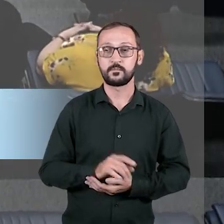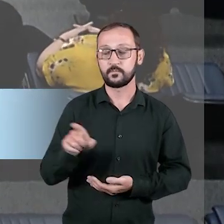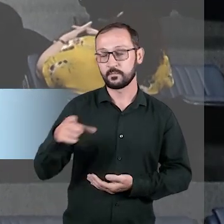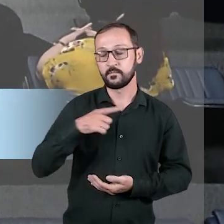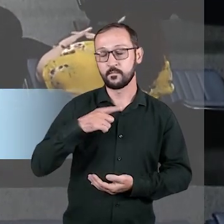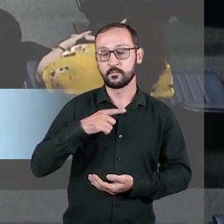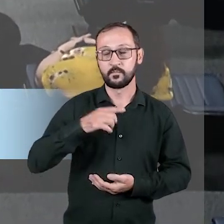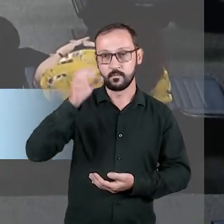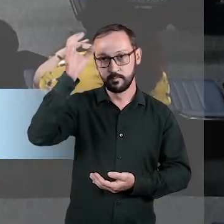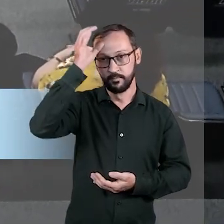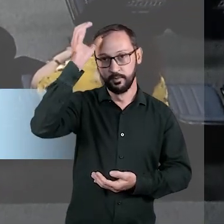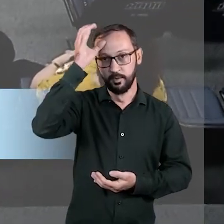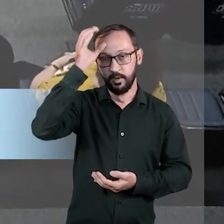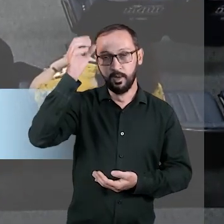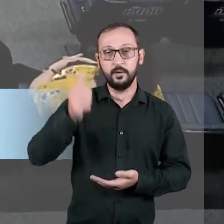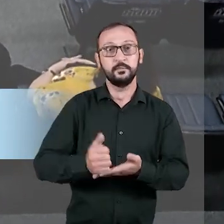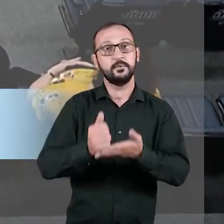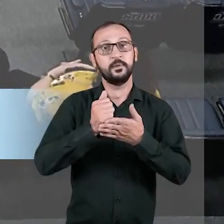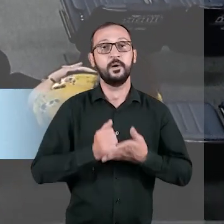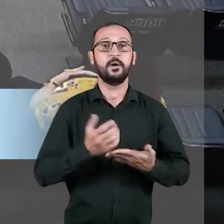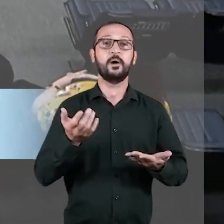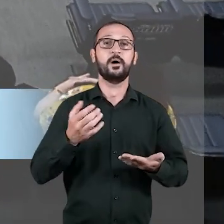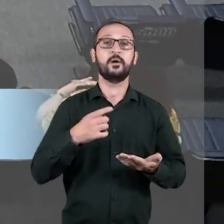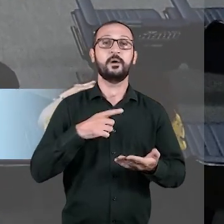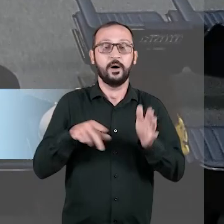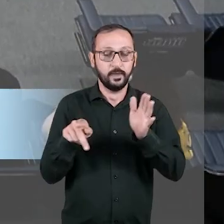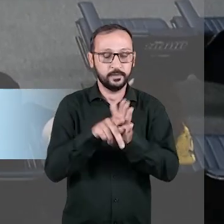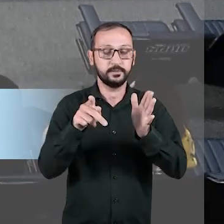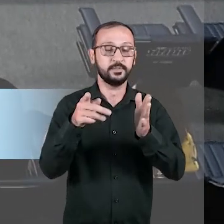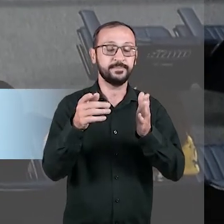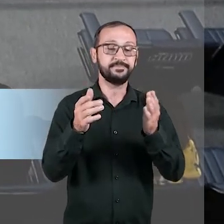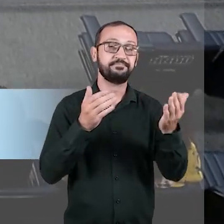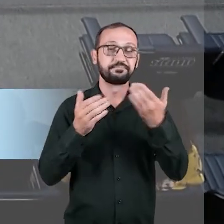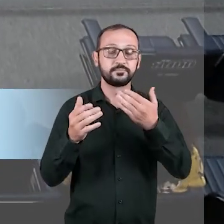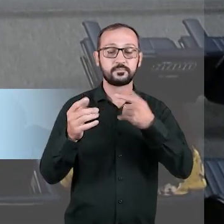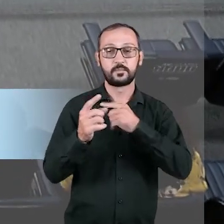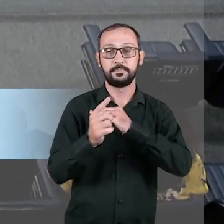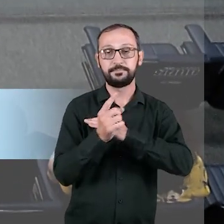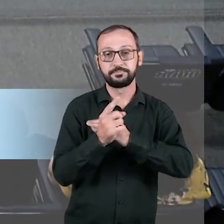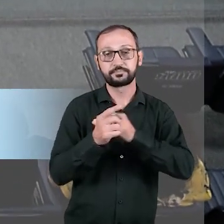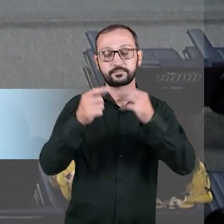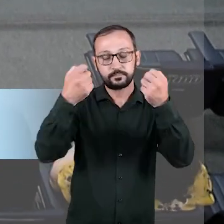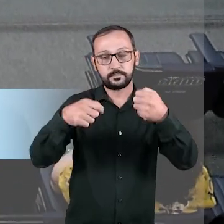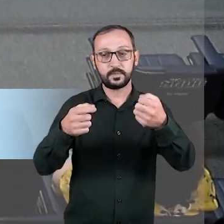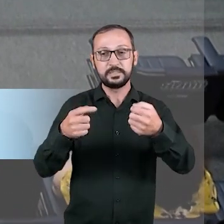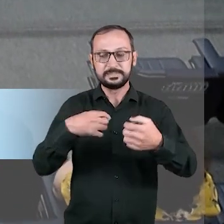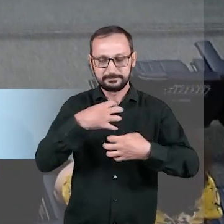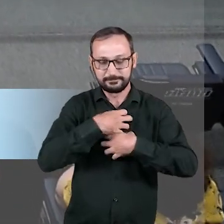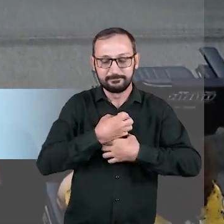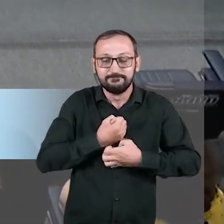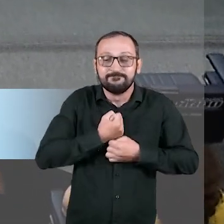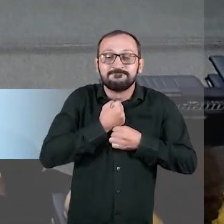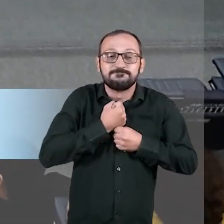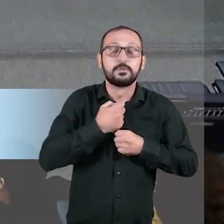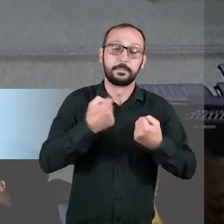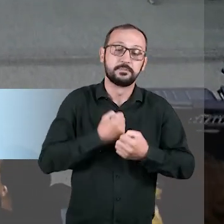Você ter consciência disso já é uma grande coisa. E na própria terapia, você tem que ir colocando essas suas